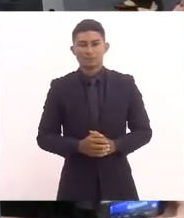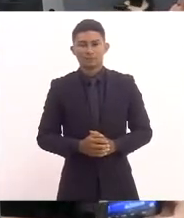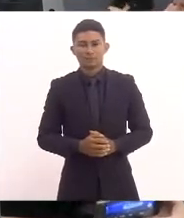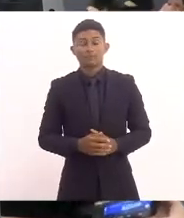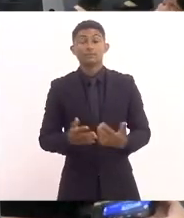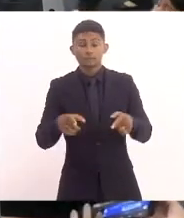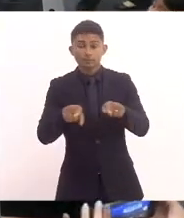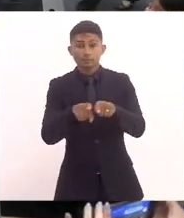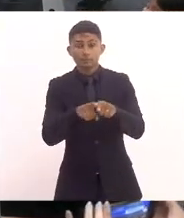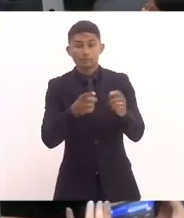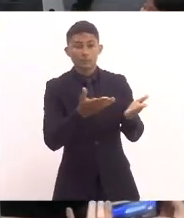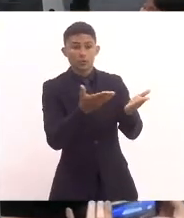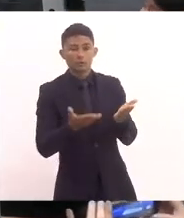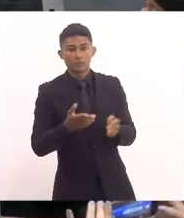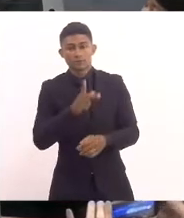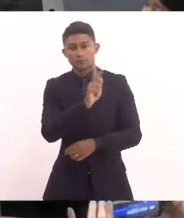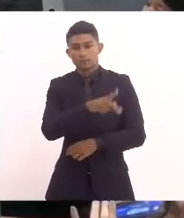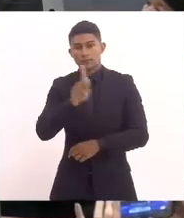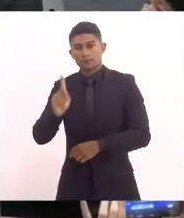Convido a professora